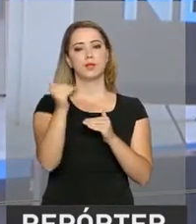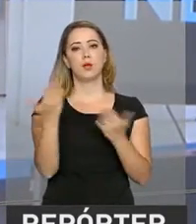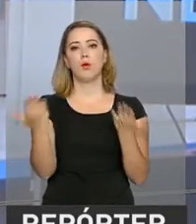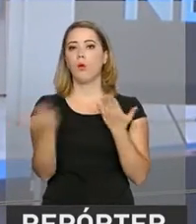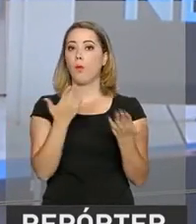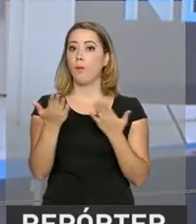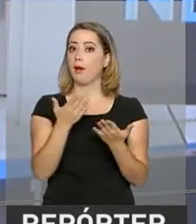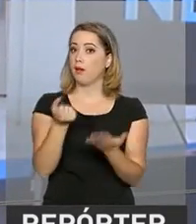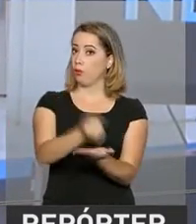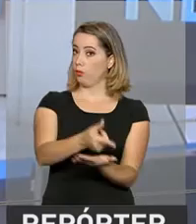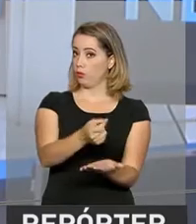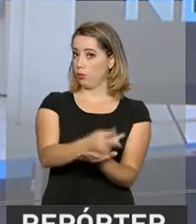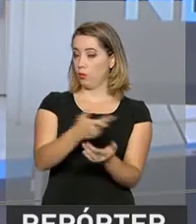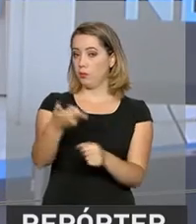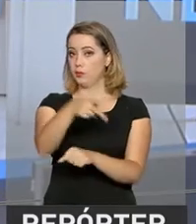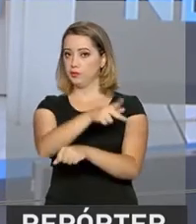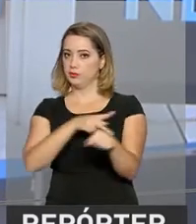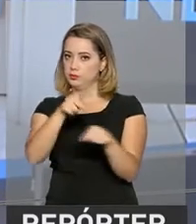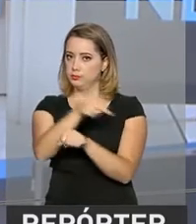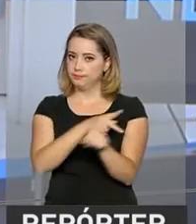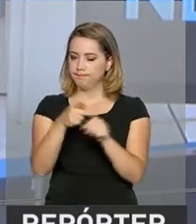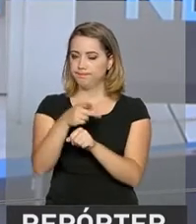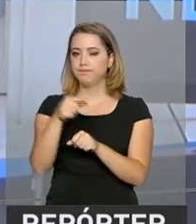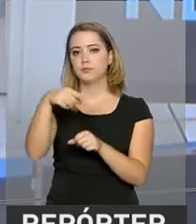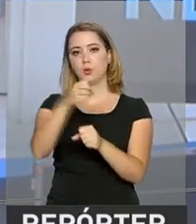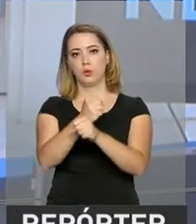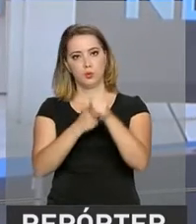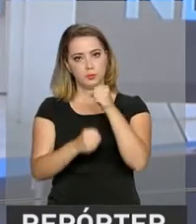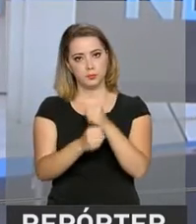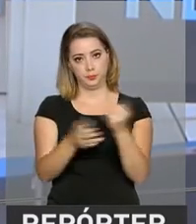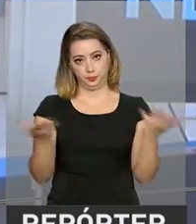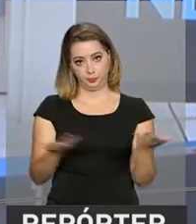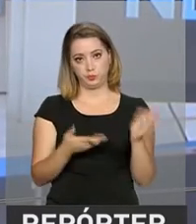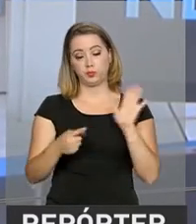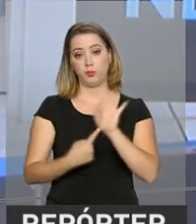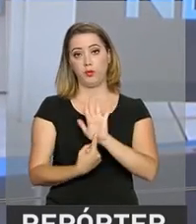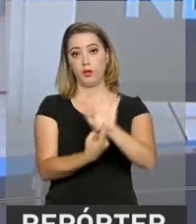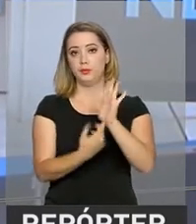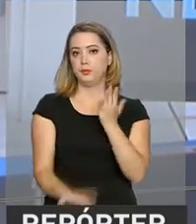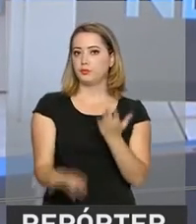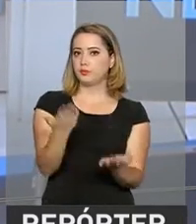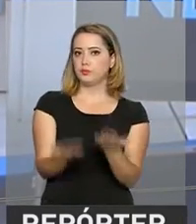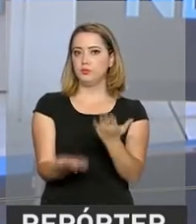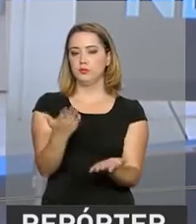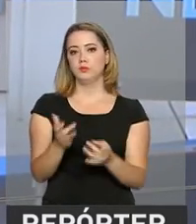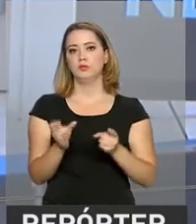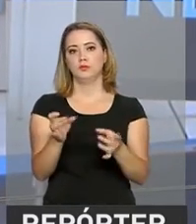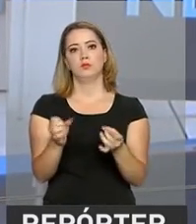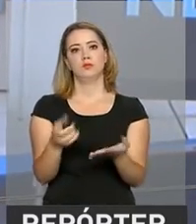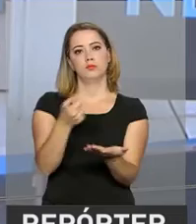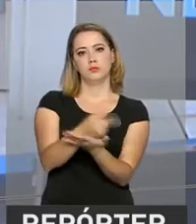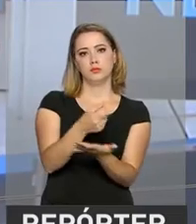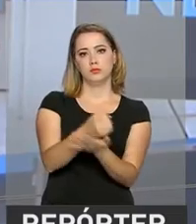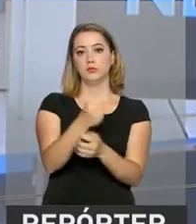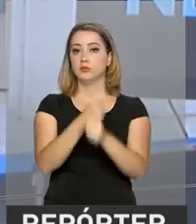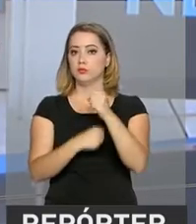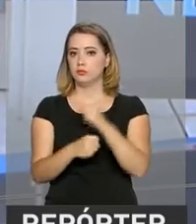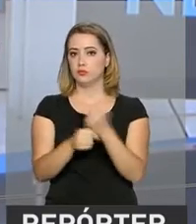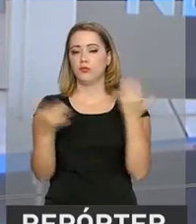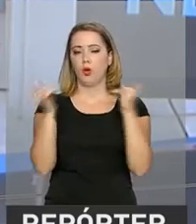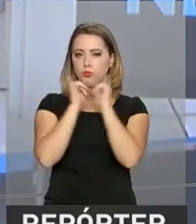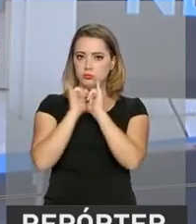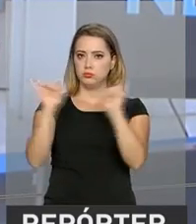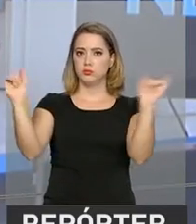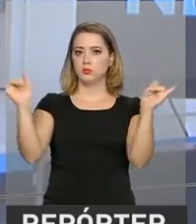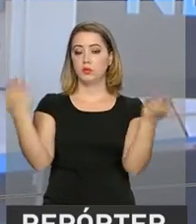em 2016 é o que mostra o resultado da balança comercial brasileira do ano passado divulgado agora